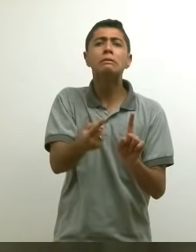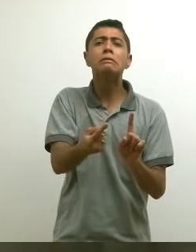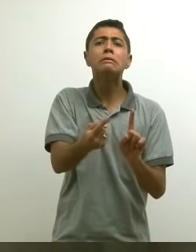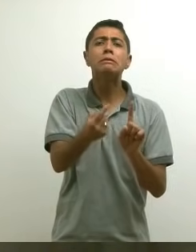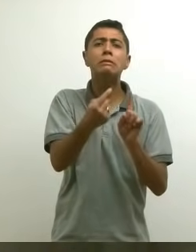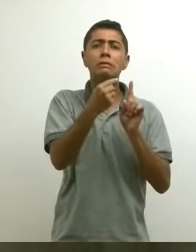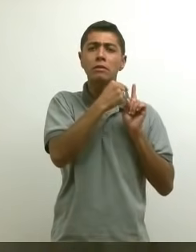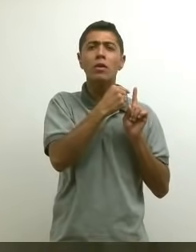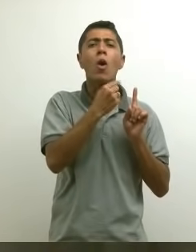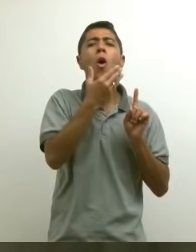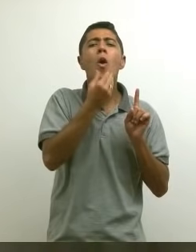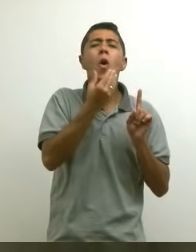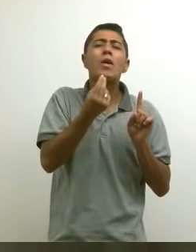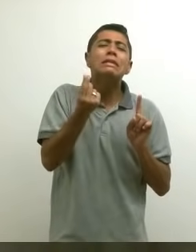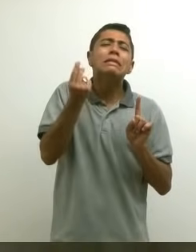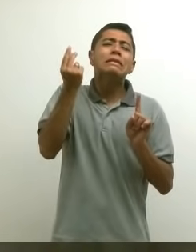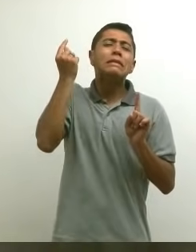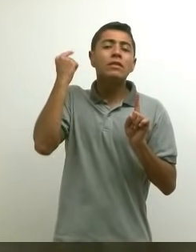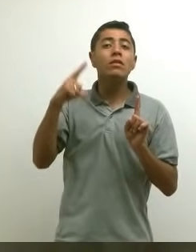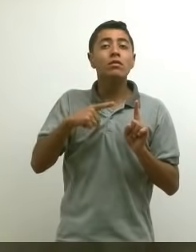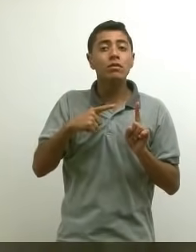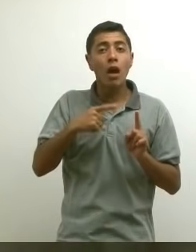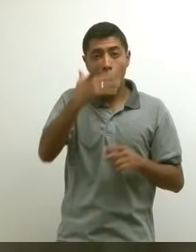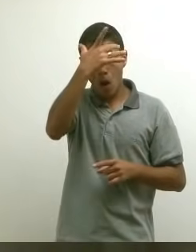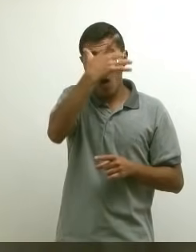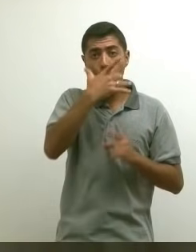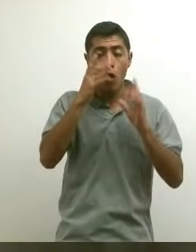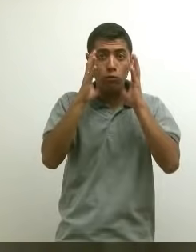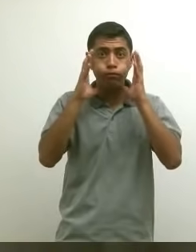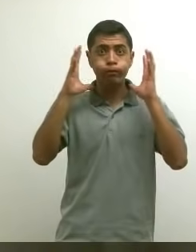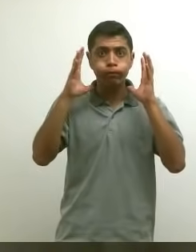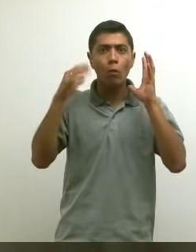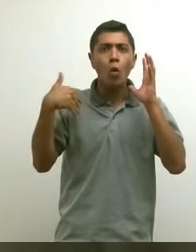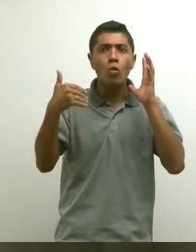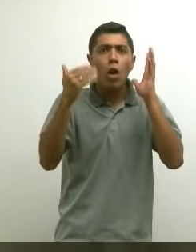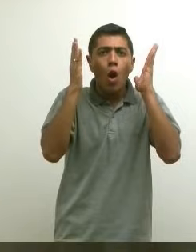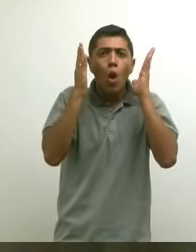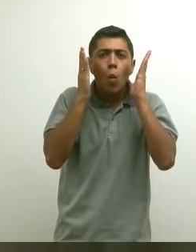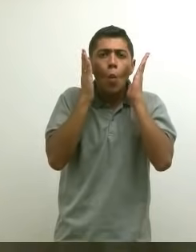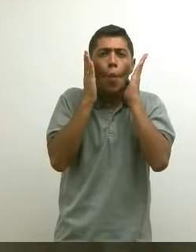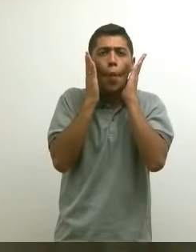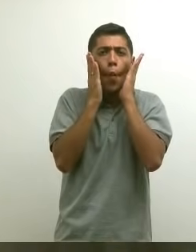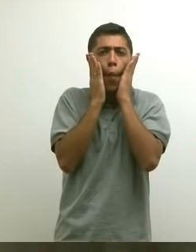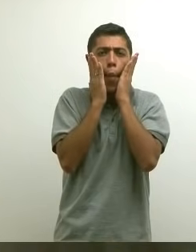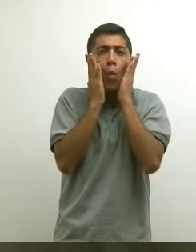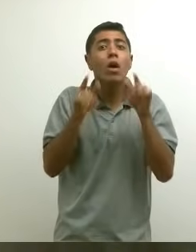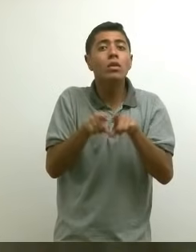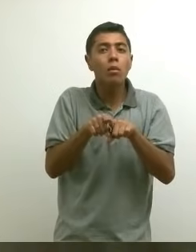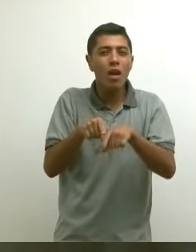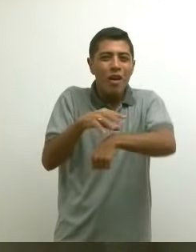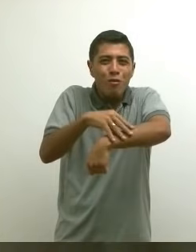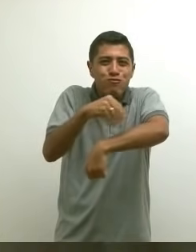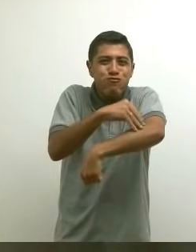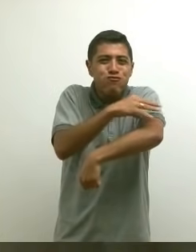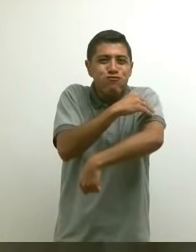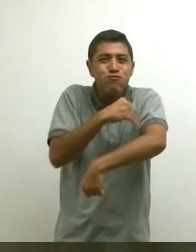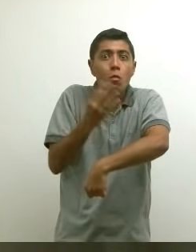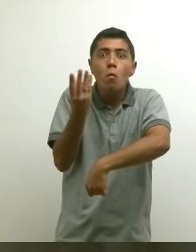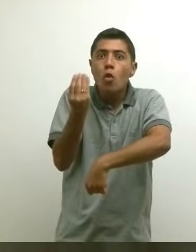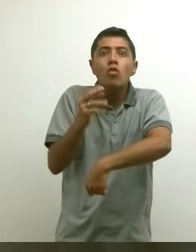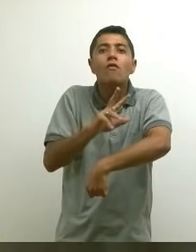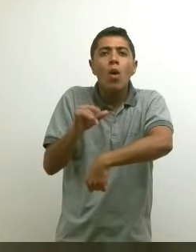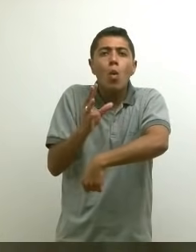reduzindo os pêlos foram reduzindo a percepção sensorial foi reduzindo o fato foi reduzindo